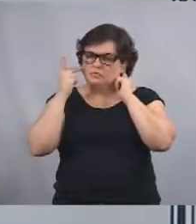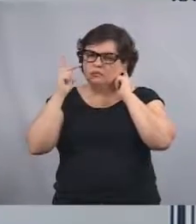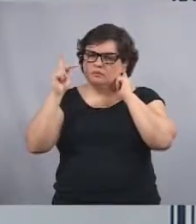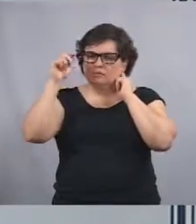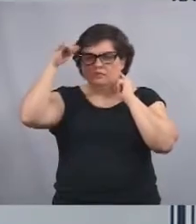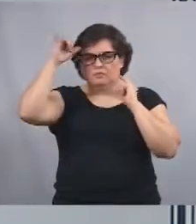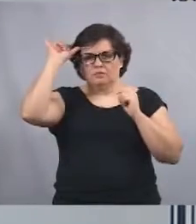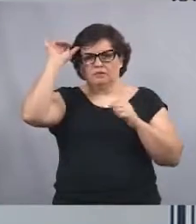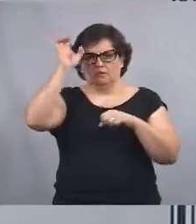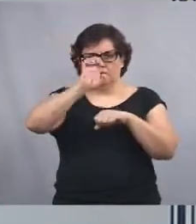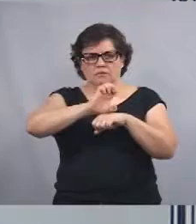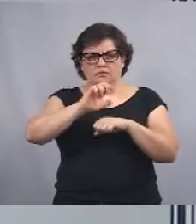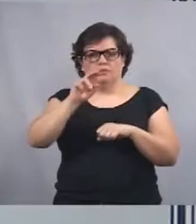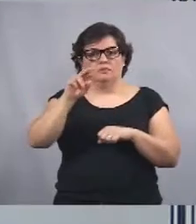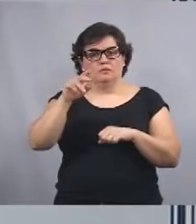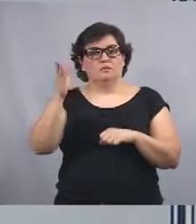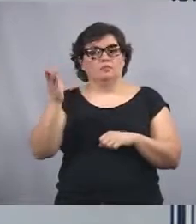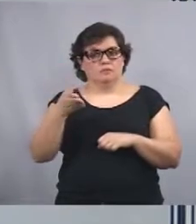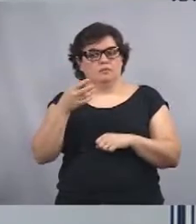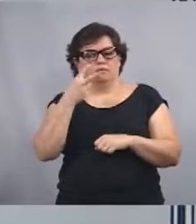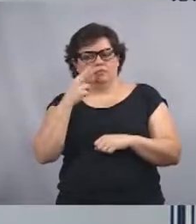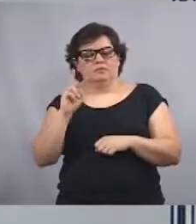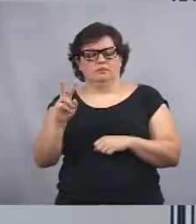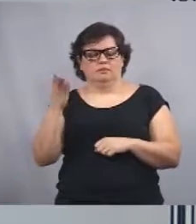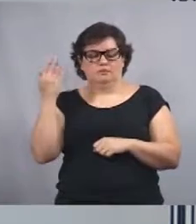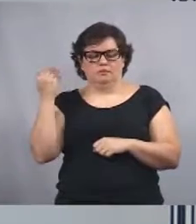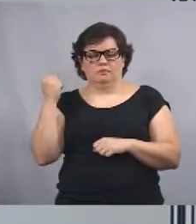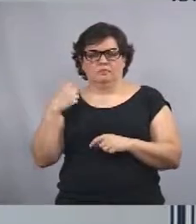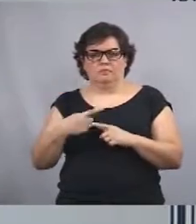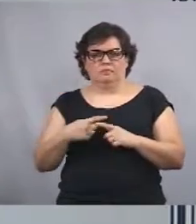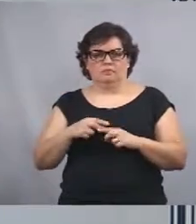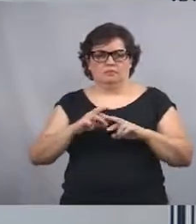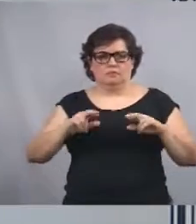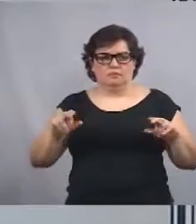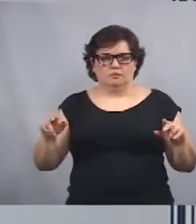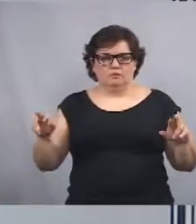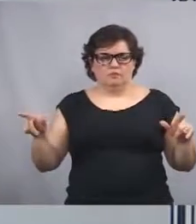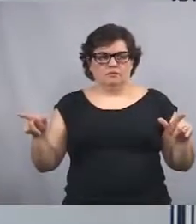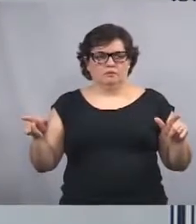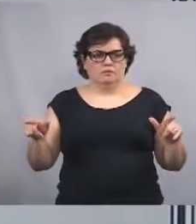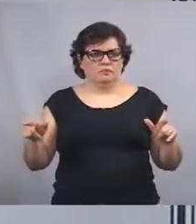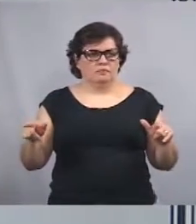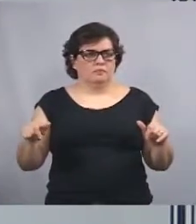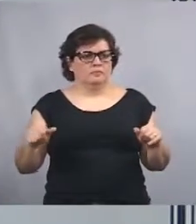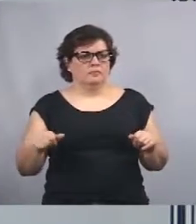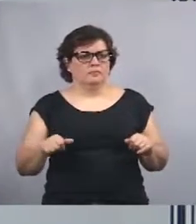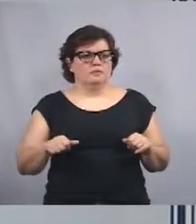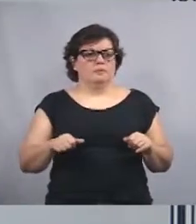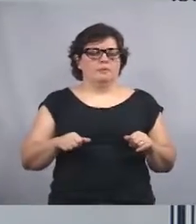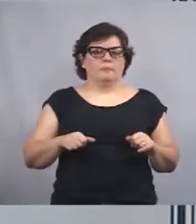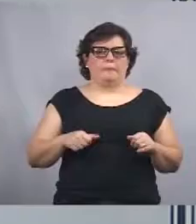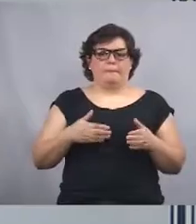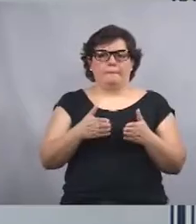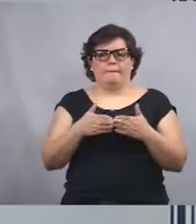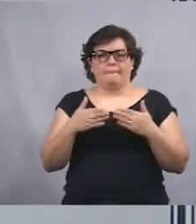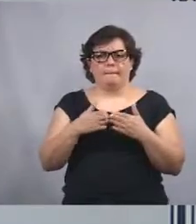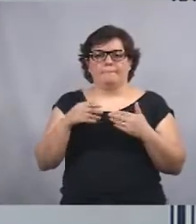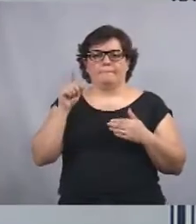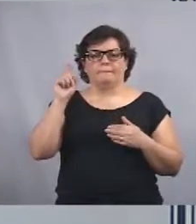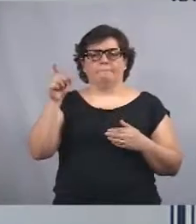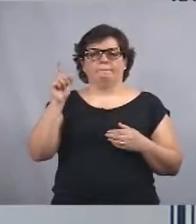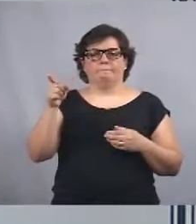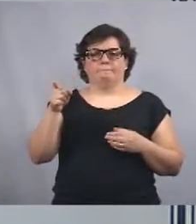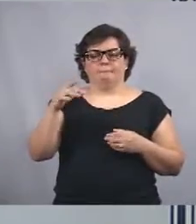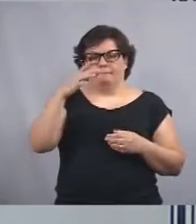do Estado, como de fato já tem olhado, não posso negar, porque uma série de pleitos daquela